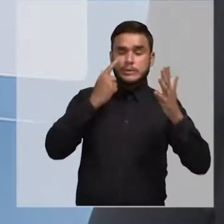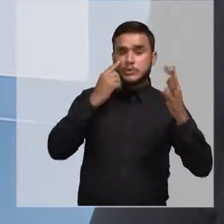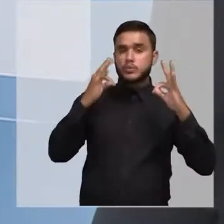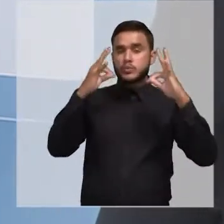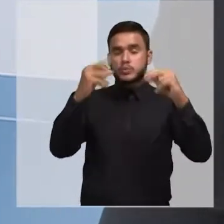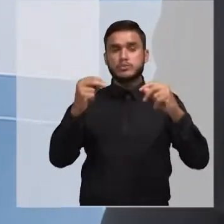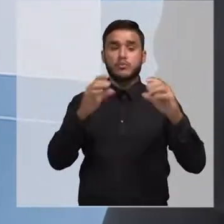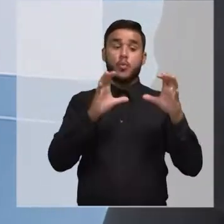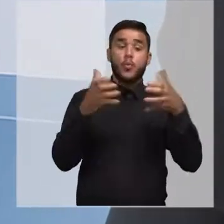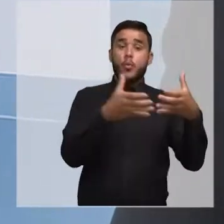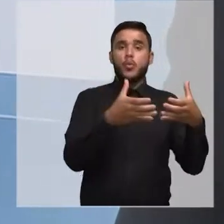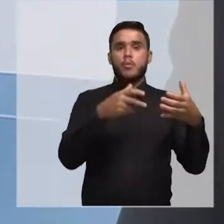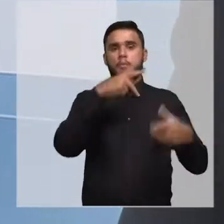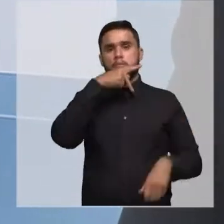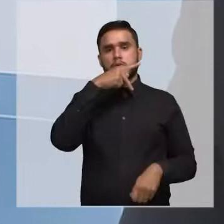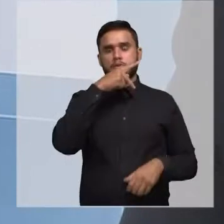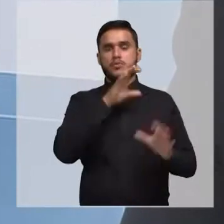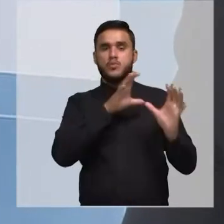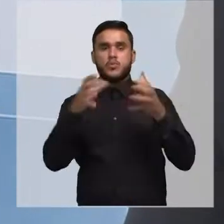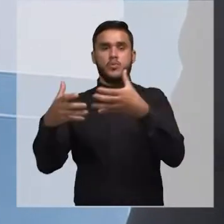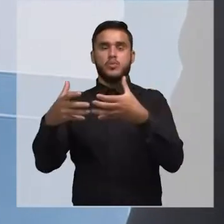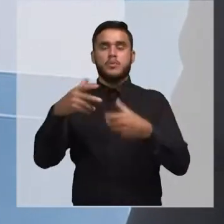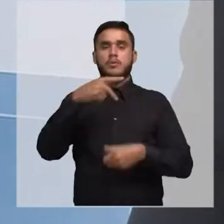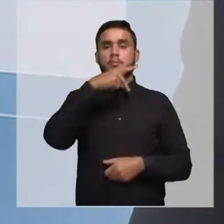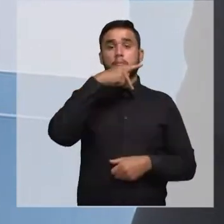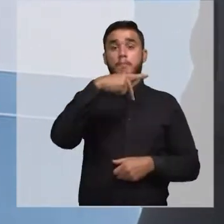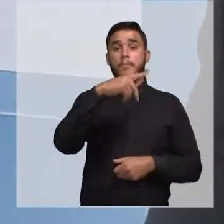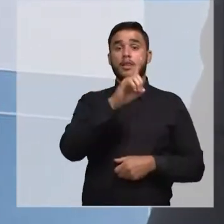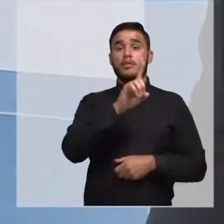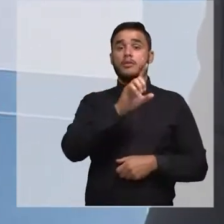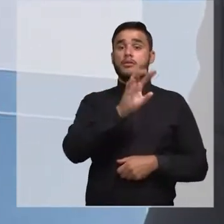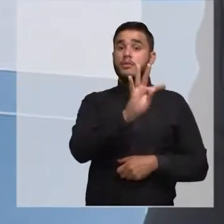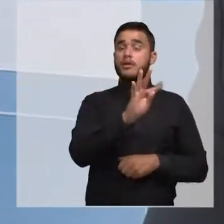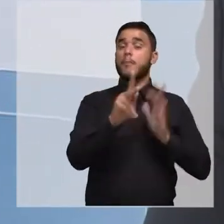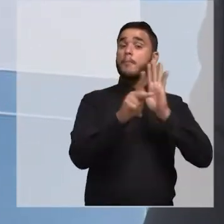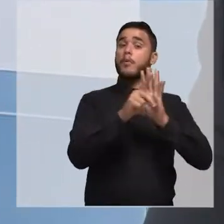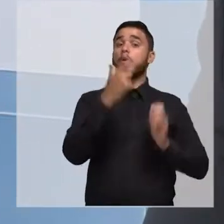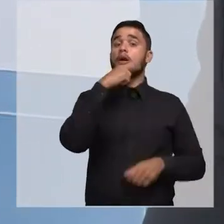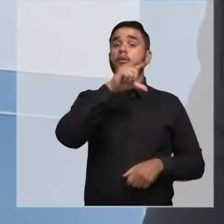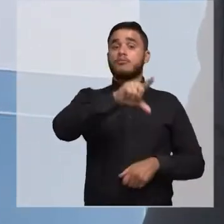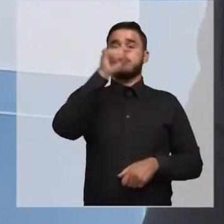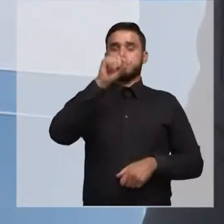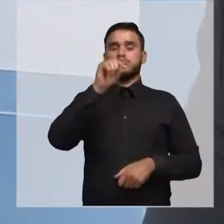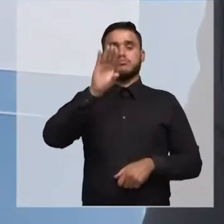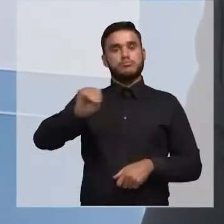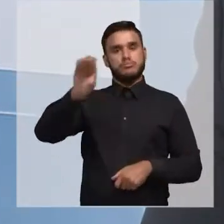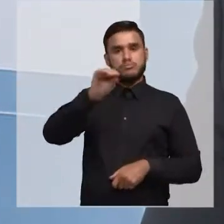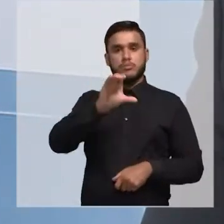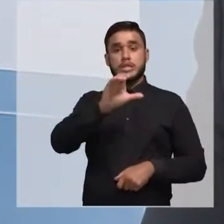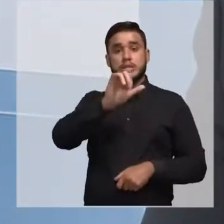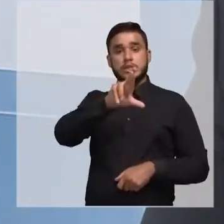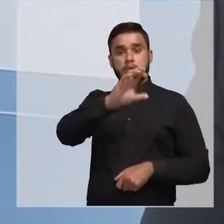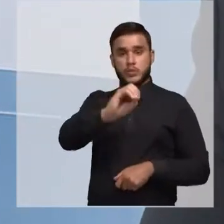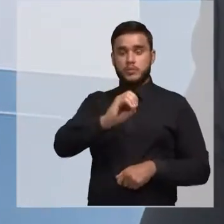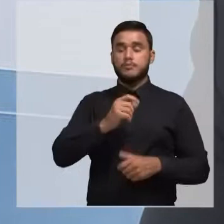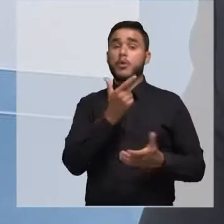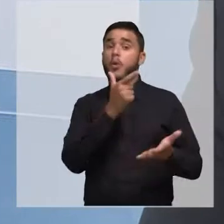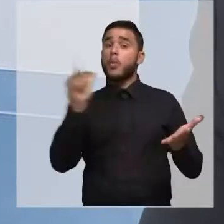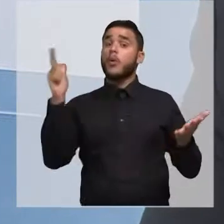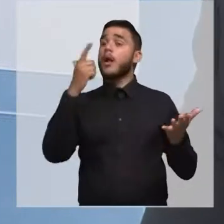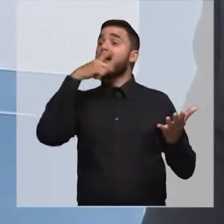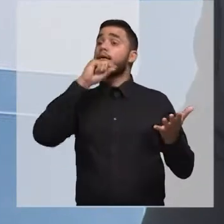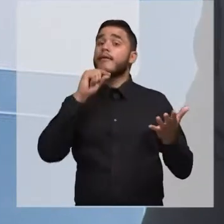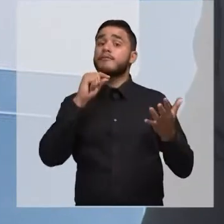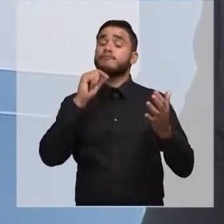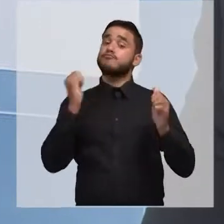a partir do dia 20, o PDT do ministro Ciro Gomes faz sua convenção dia 20 e outros virão logo depois, mas as negociações com